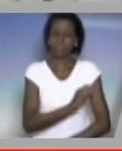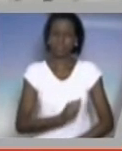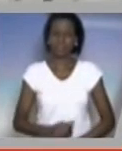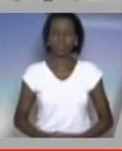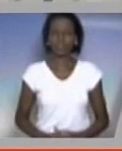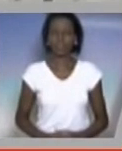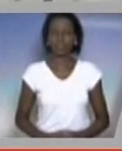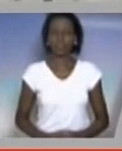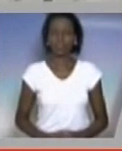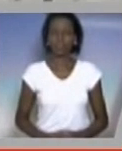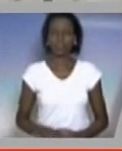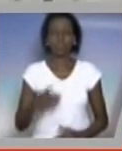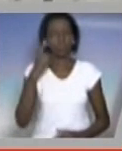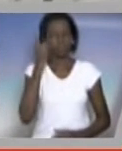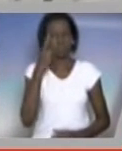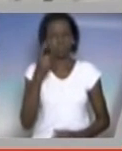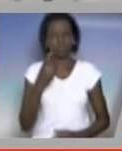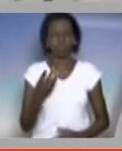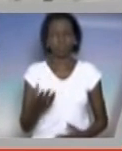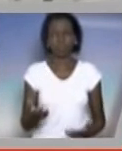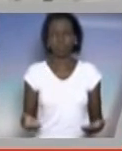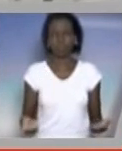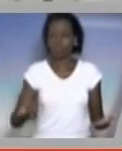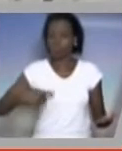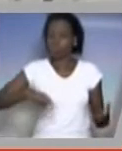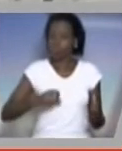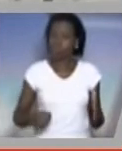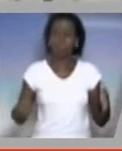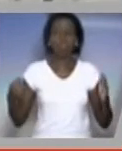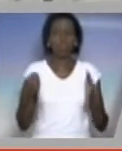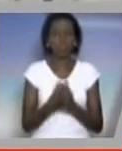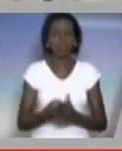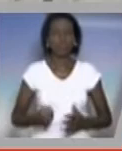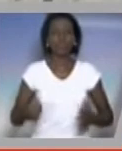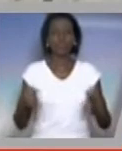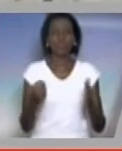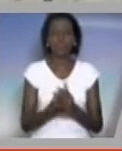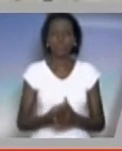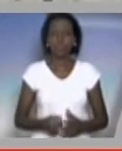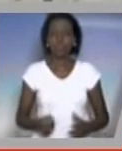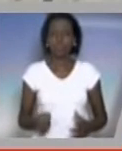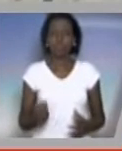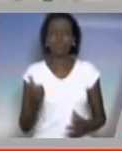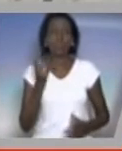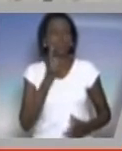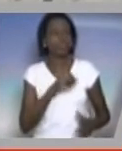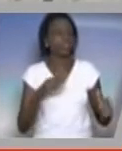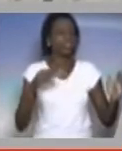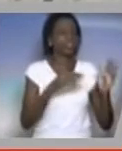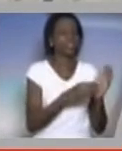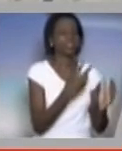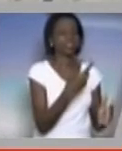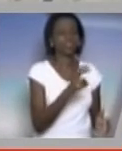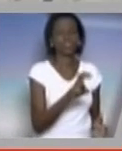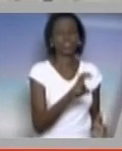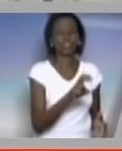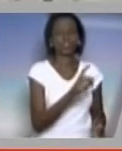senhores deputados, nós estamos lutando para que nós tenhamos 25 alunos por sala. O governador diz